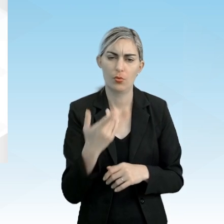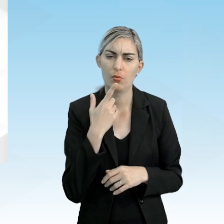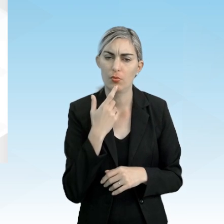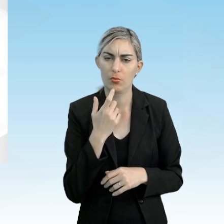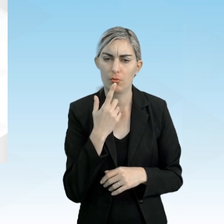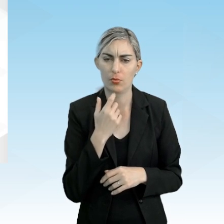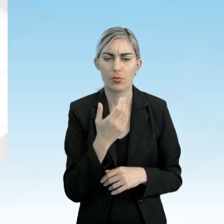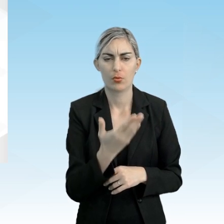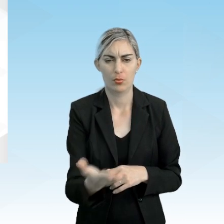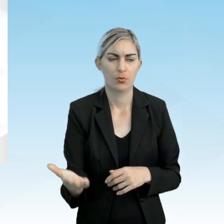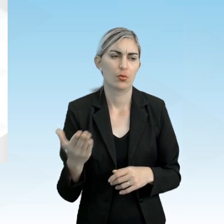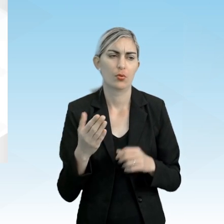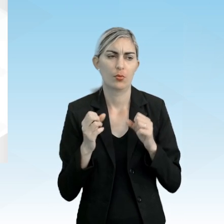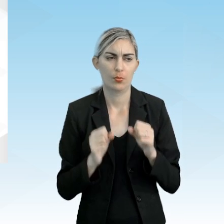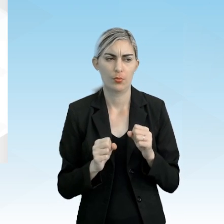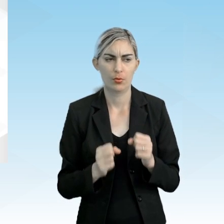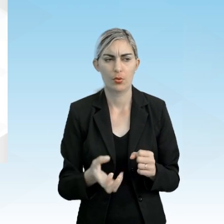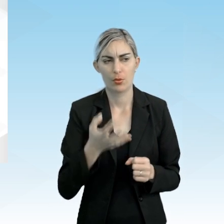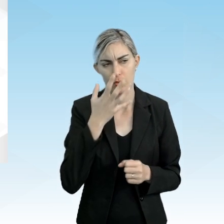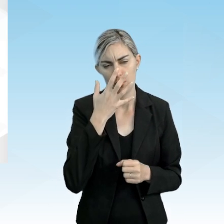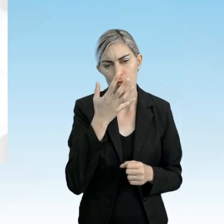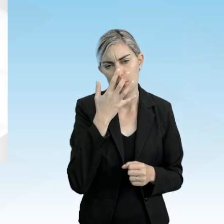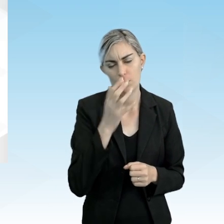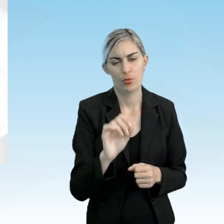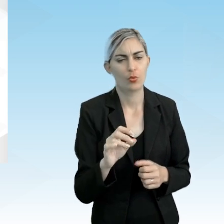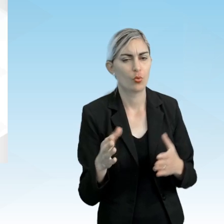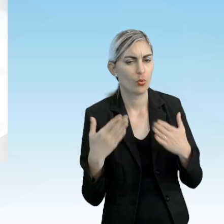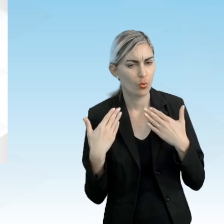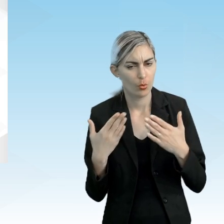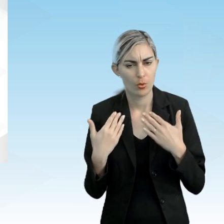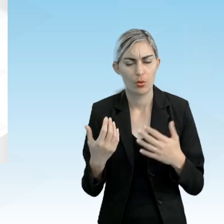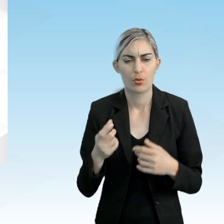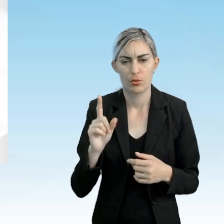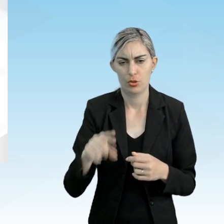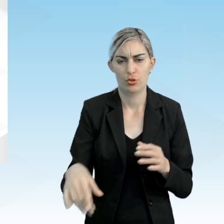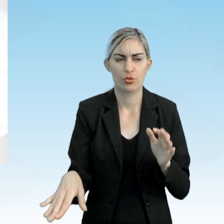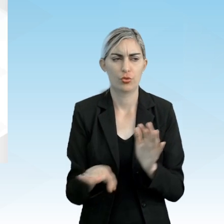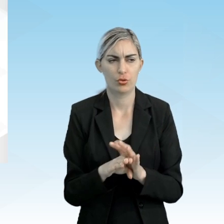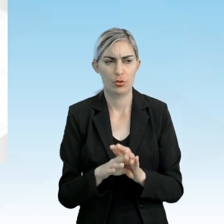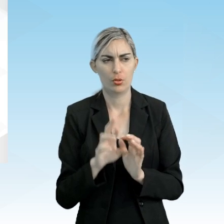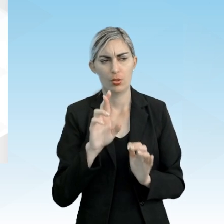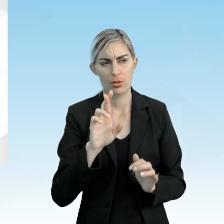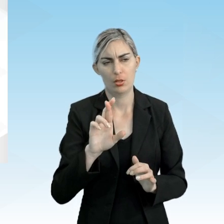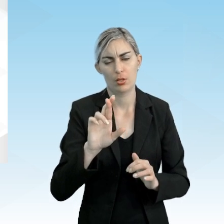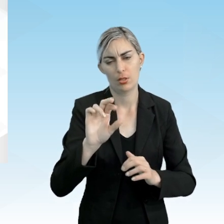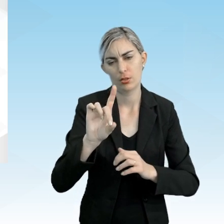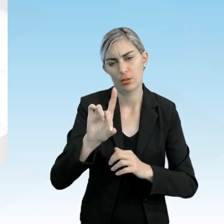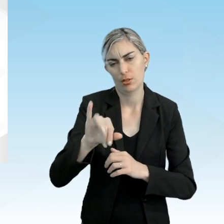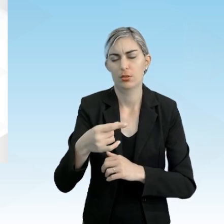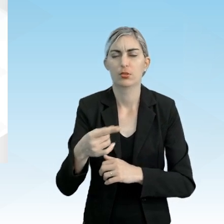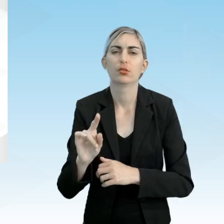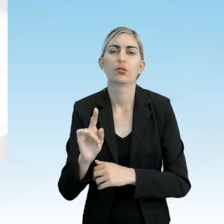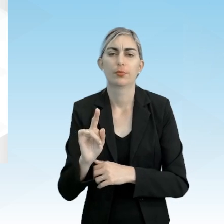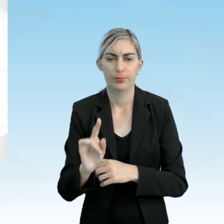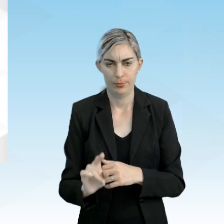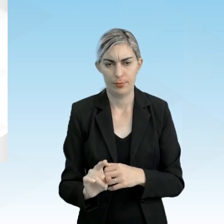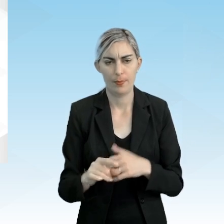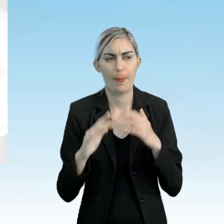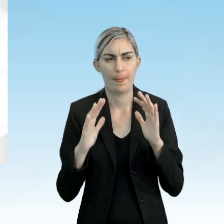vermelho para que vocês pudessem observar que o calor do sol ele chega até nós por radiação